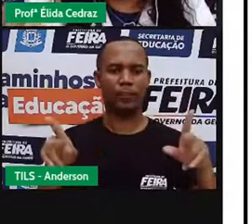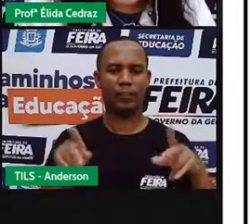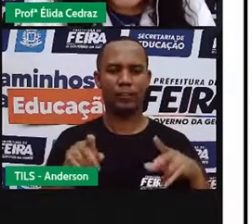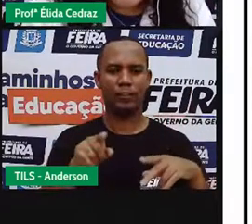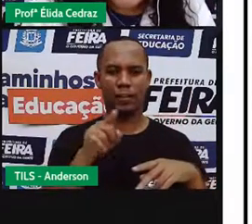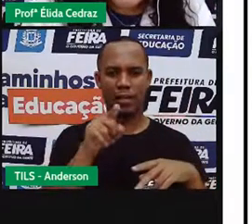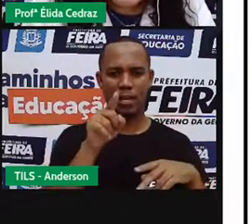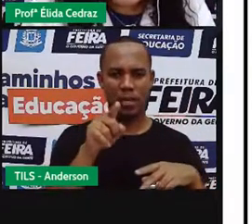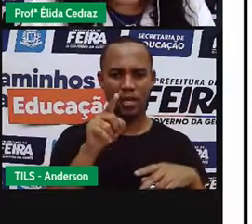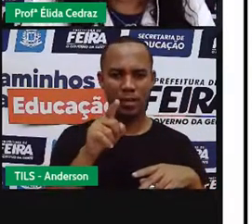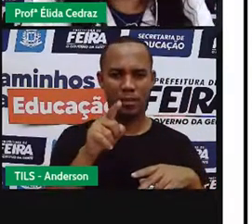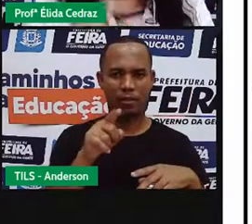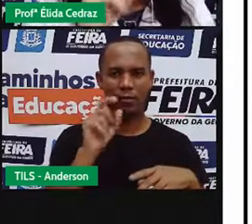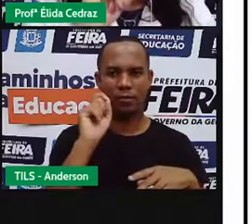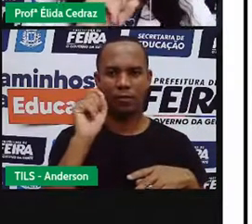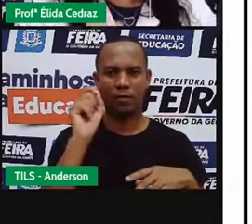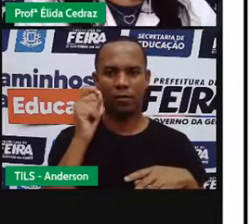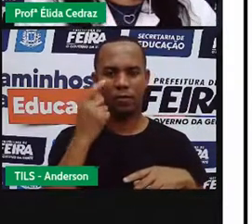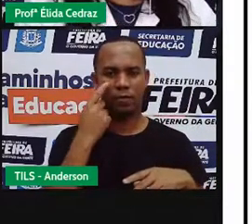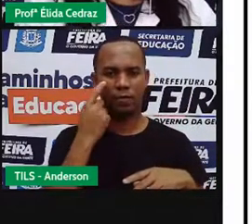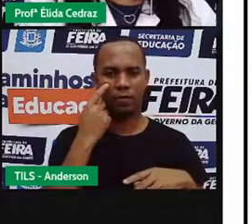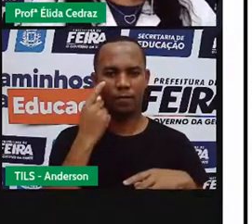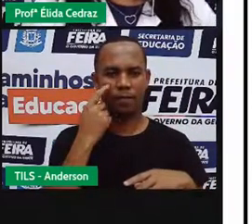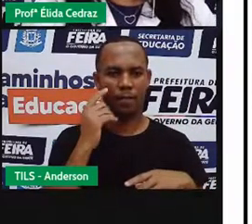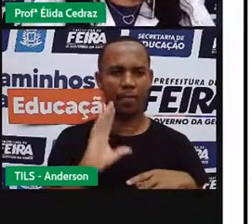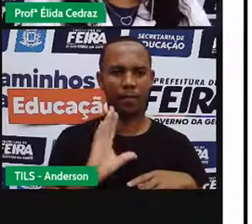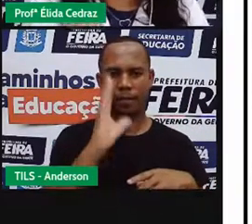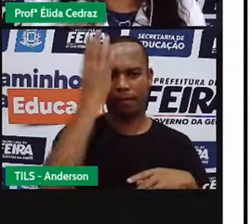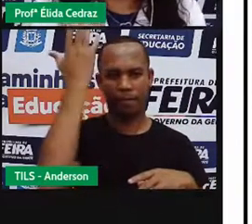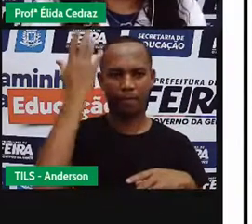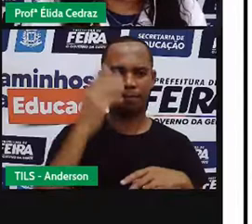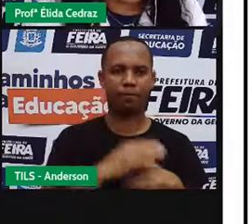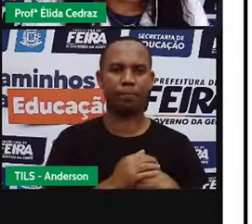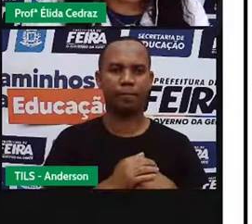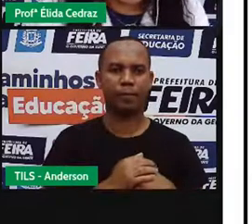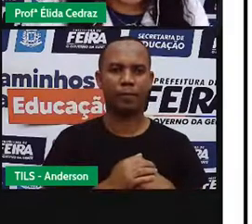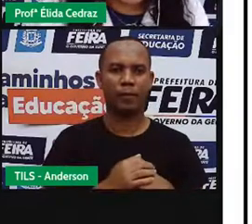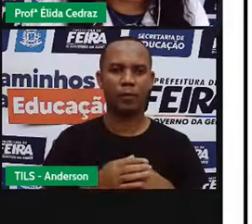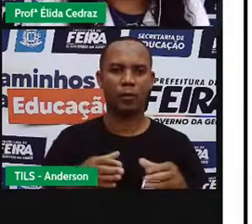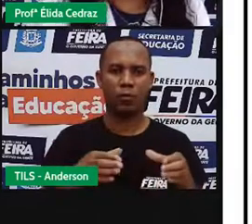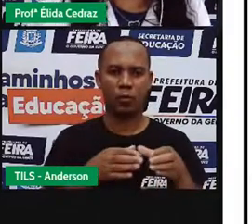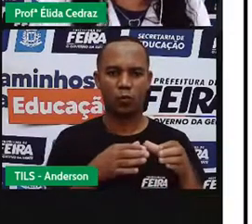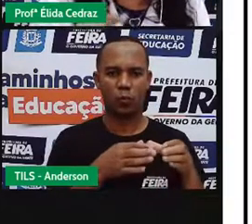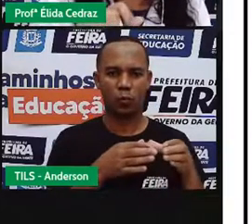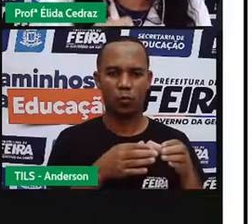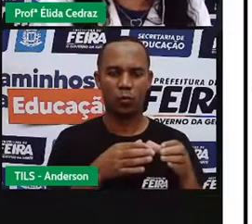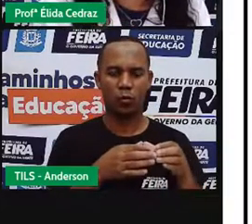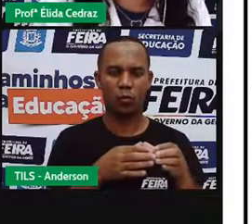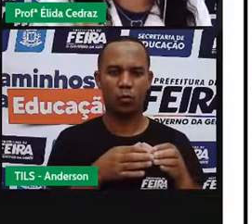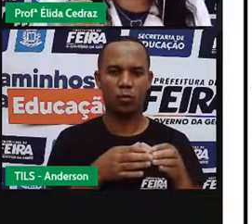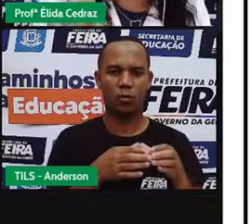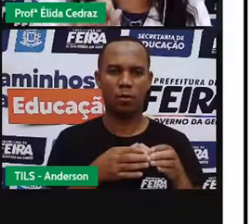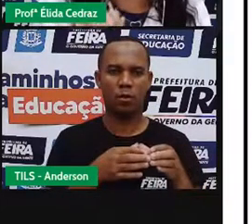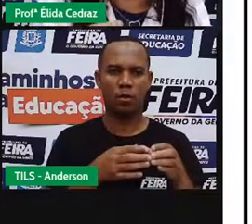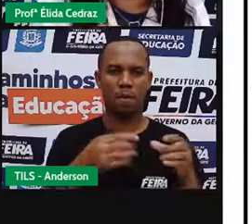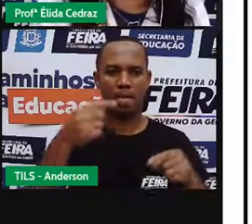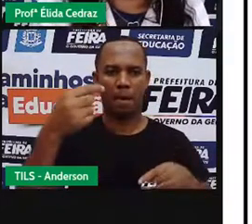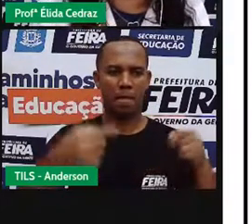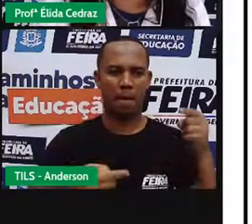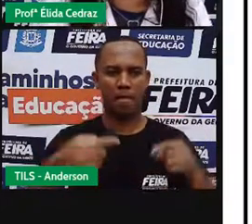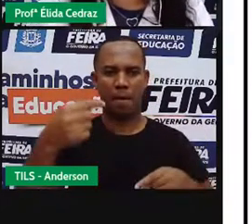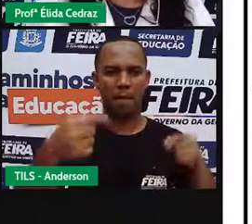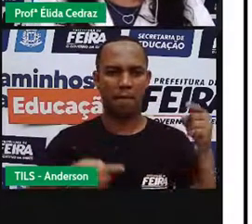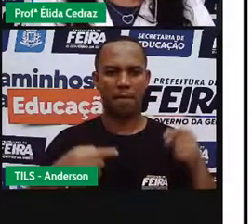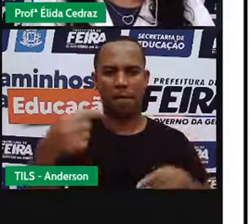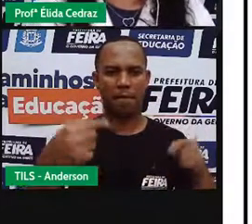graças à desobediência dele, olha só o que foi que aconteceu. Na Batalha de Pirajá, Luiz Lopes, que é o corneteiro